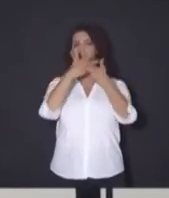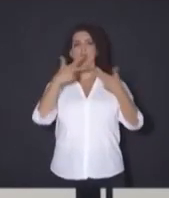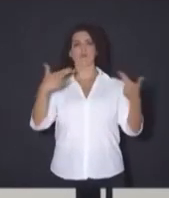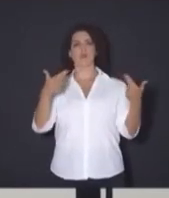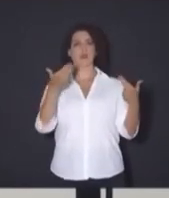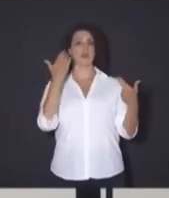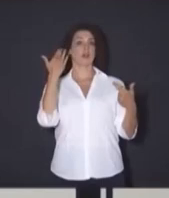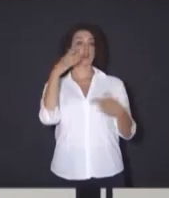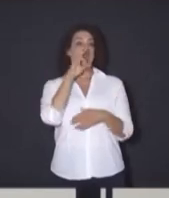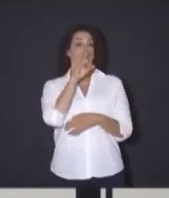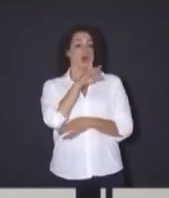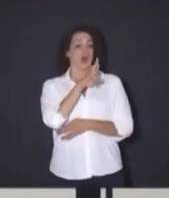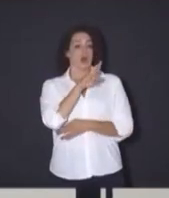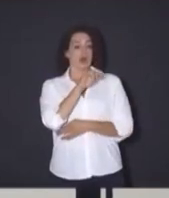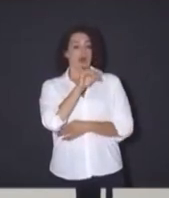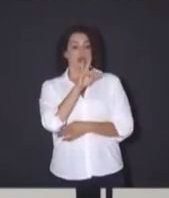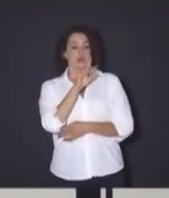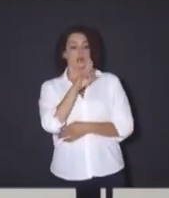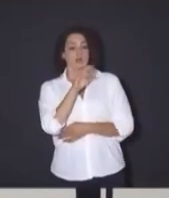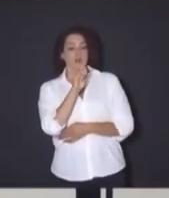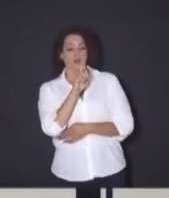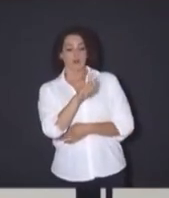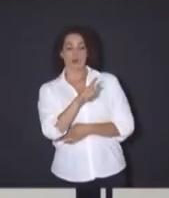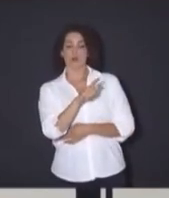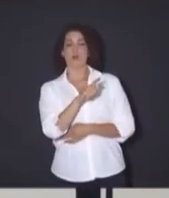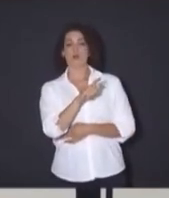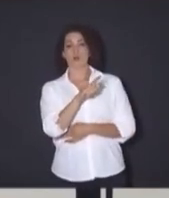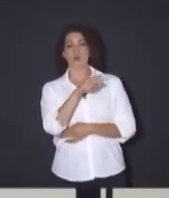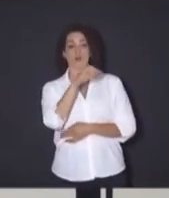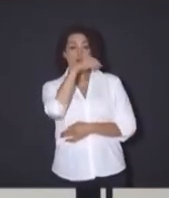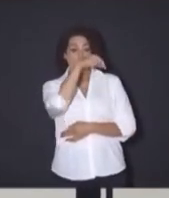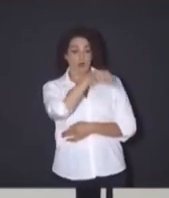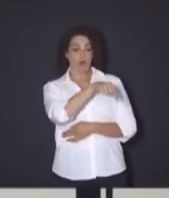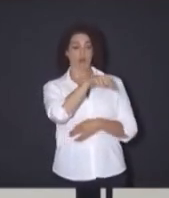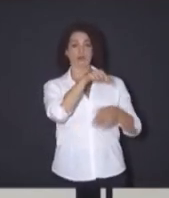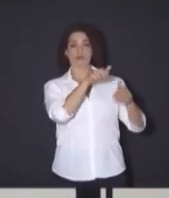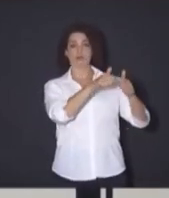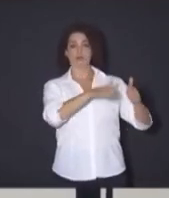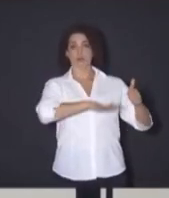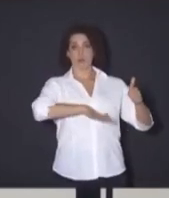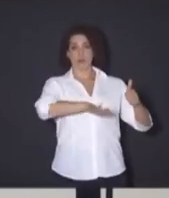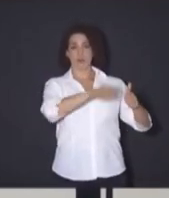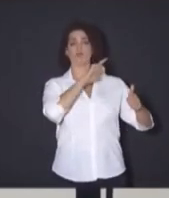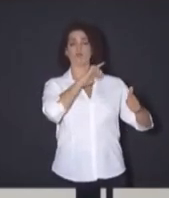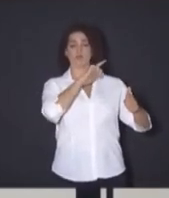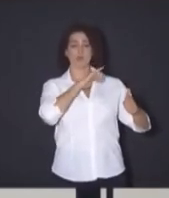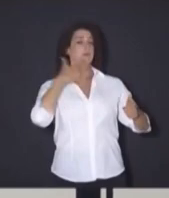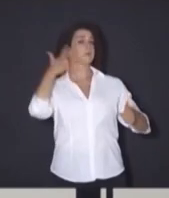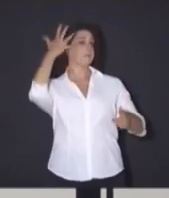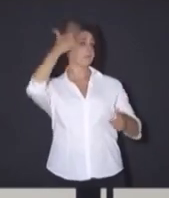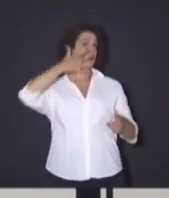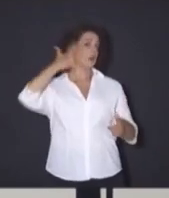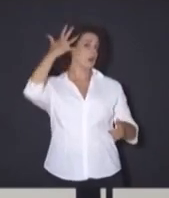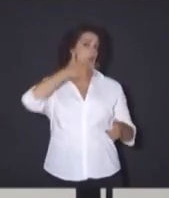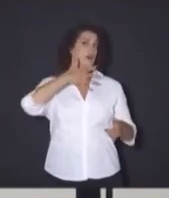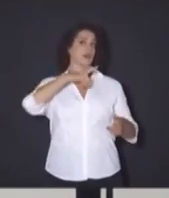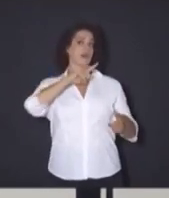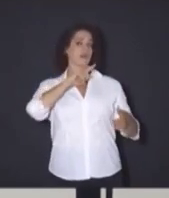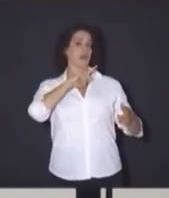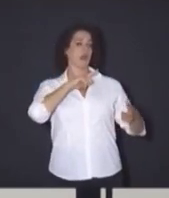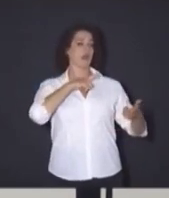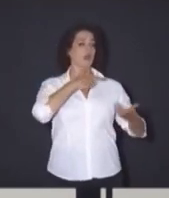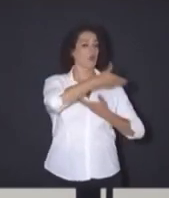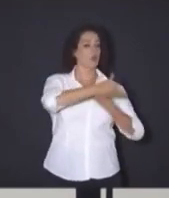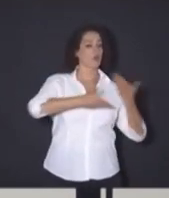fazer rituais, a gente realiza atividade lá no terreiro mesmo, realizo palestras, realizo rodas de